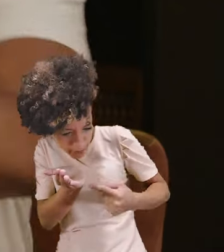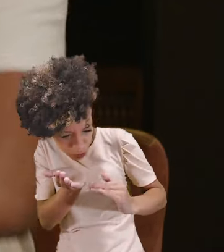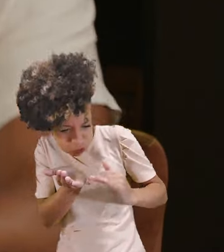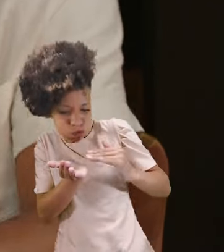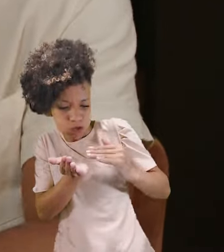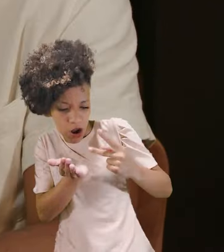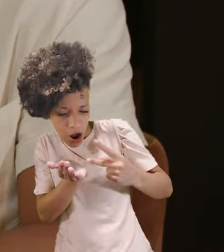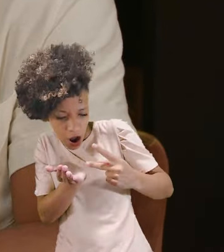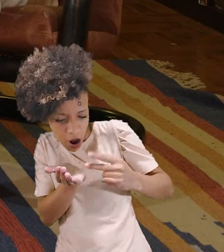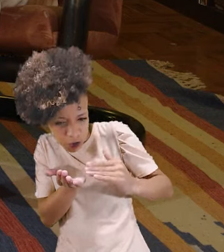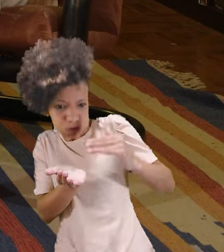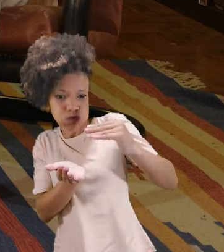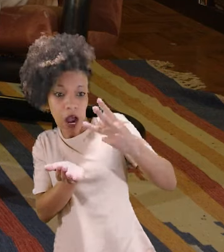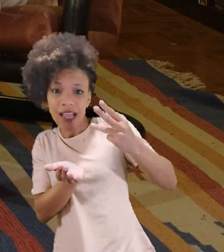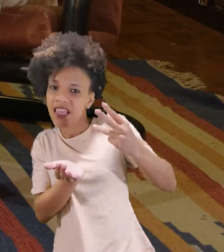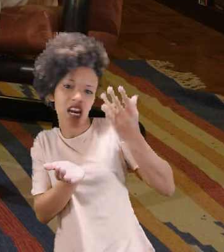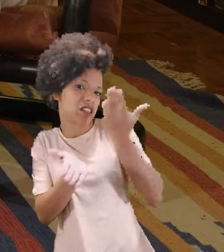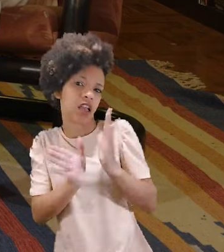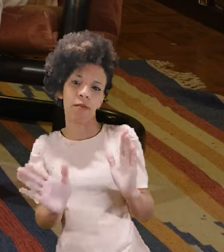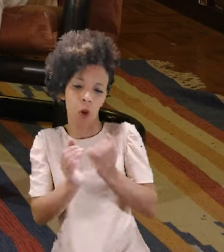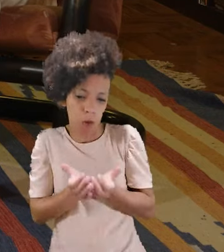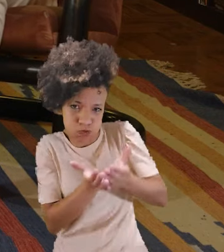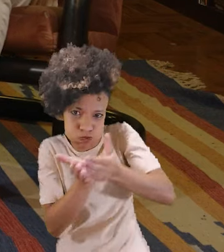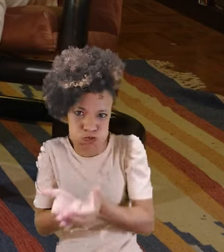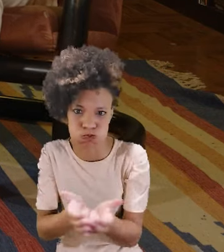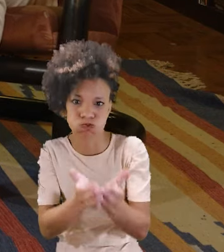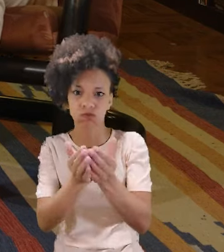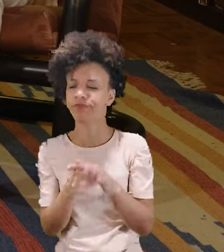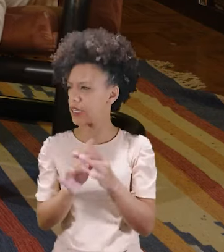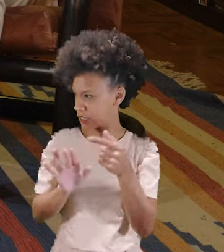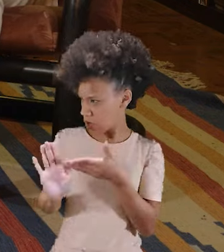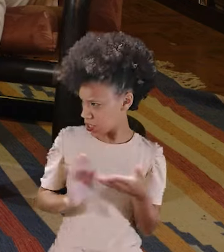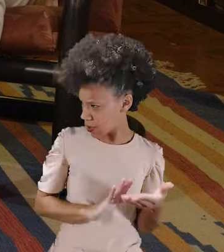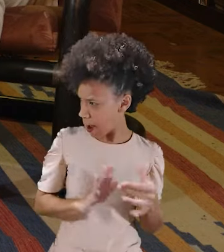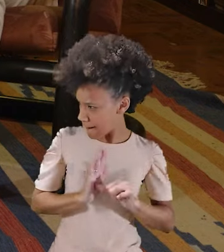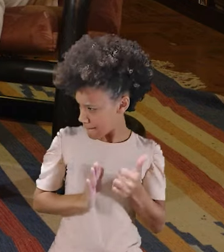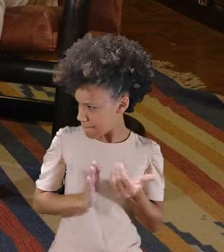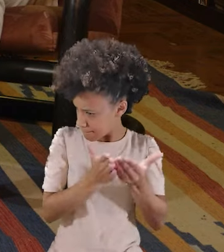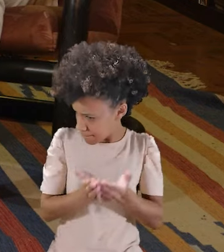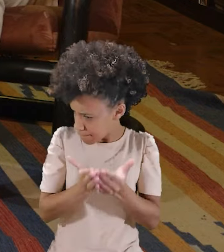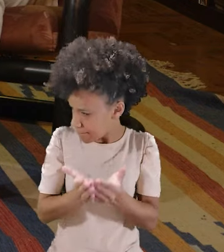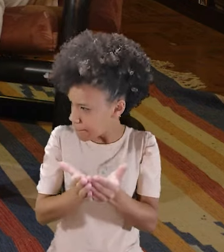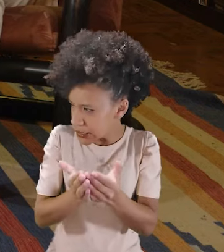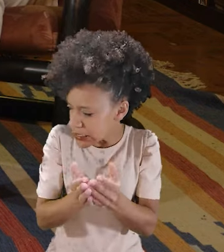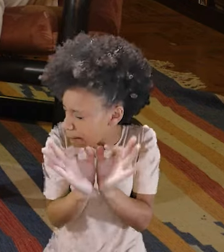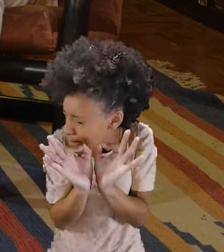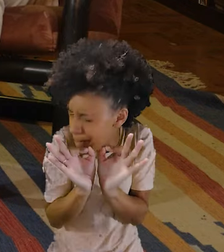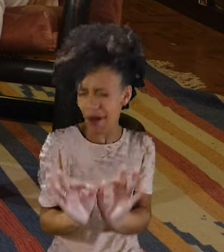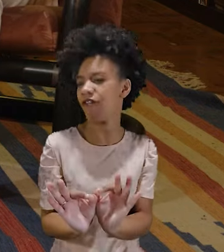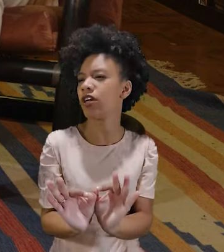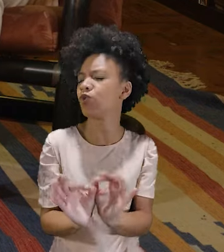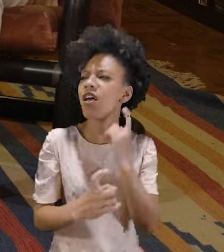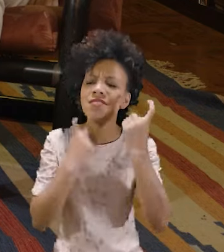a lagoa Três afundou entendeu o que você tá me falando que naquela época eles criaram o primeiro barco instagramável